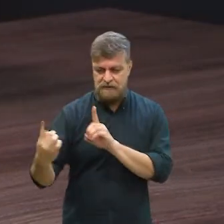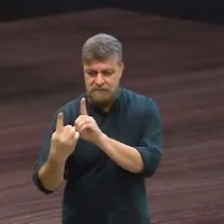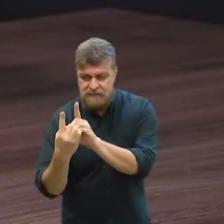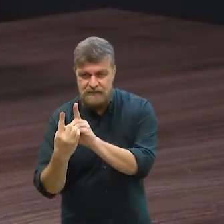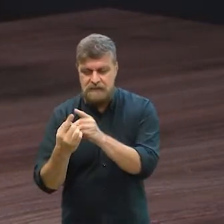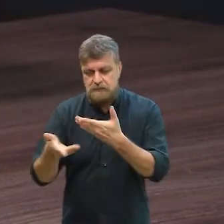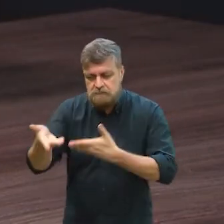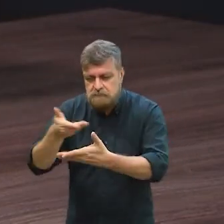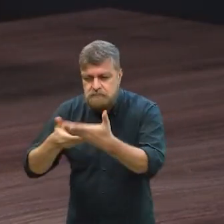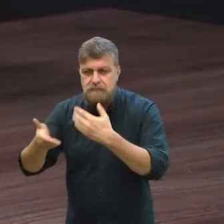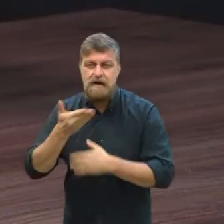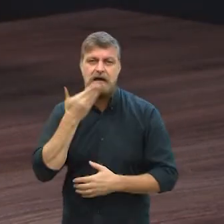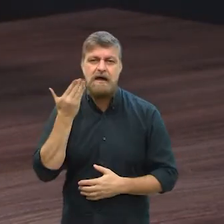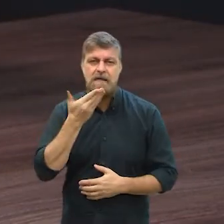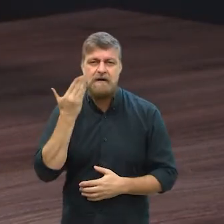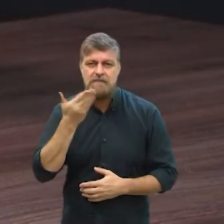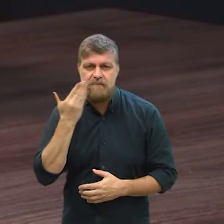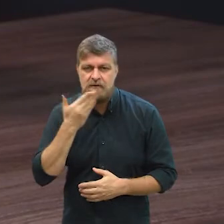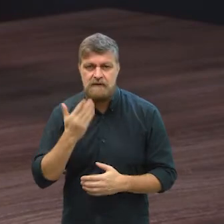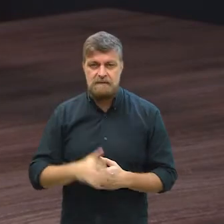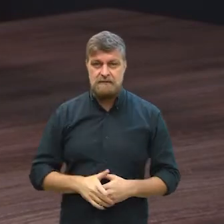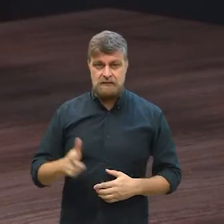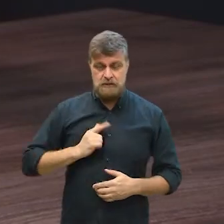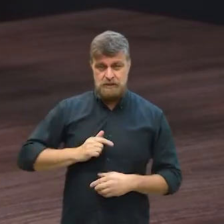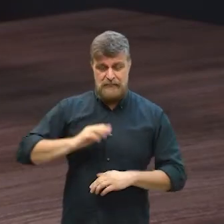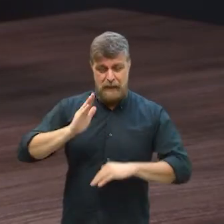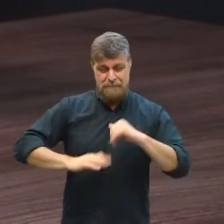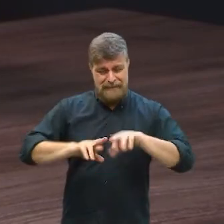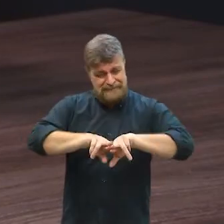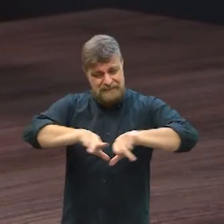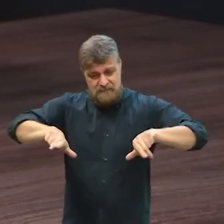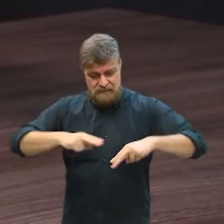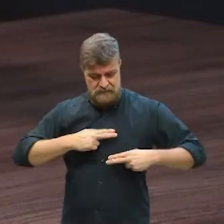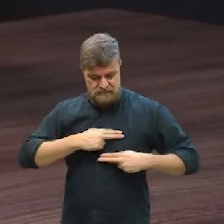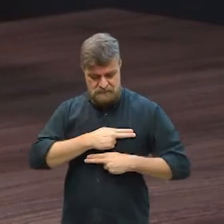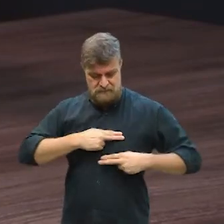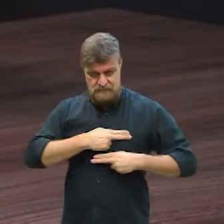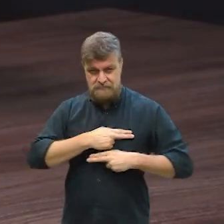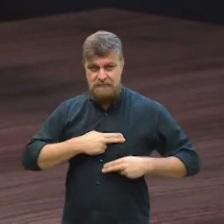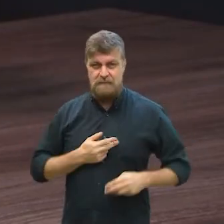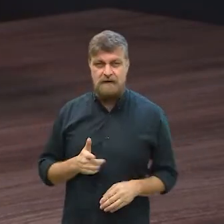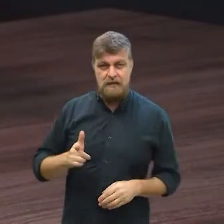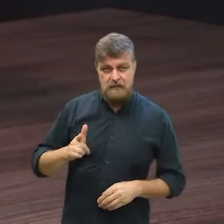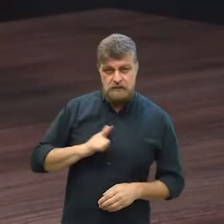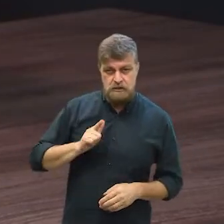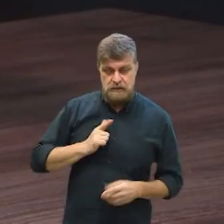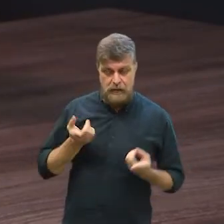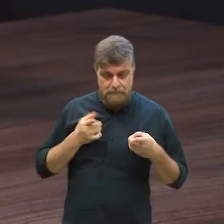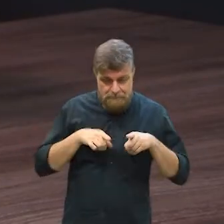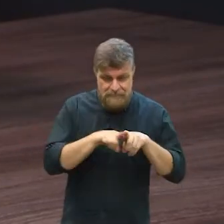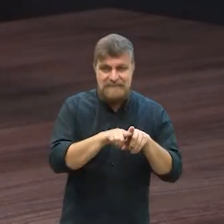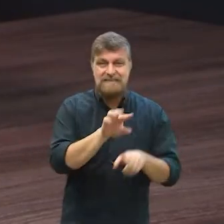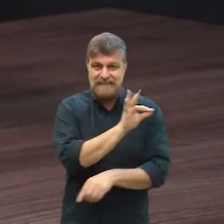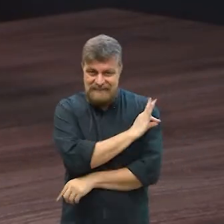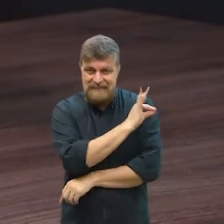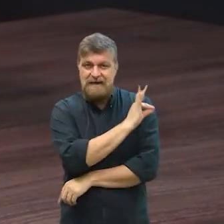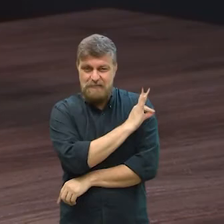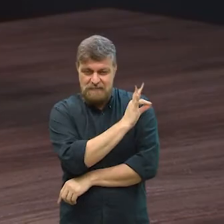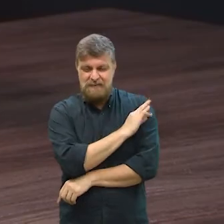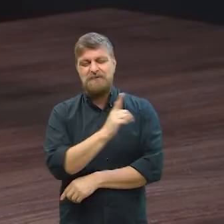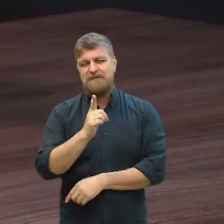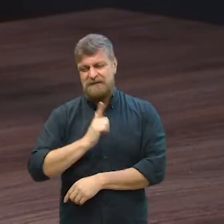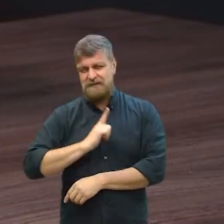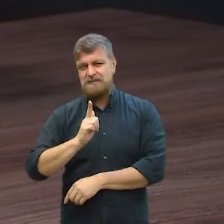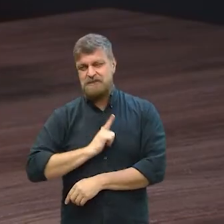tinha o Empretec, tinha uma série de outras ações do Sebrae, algumas inclusive em parceria com a Prefeitura